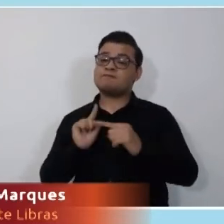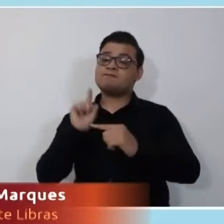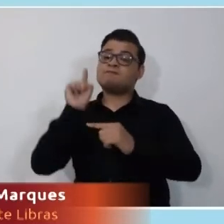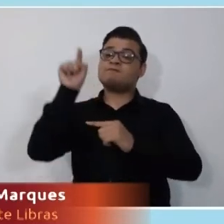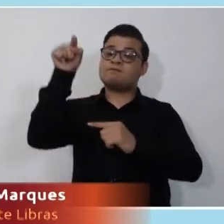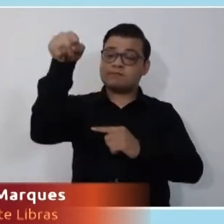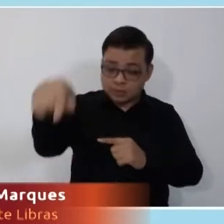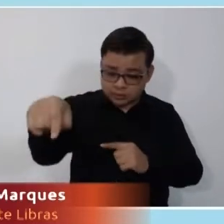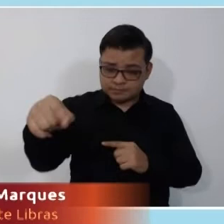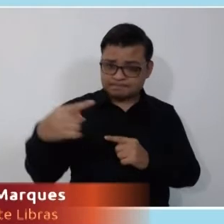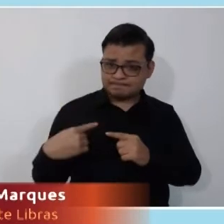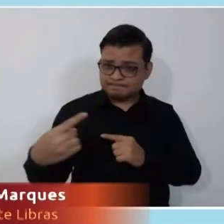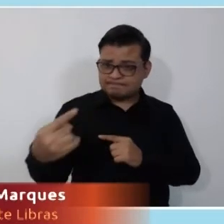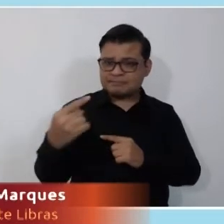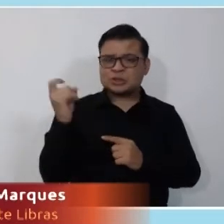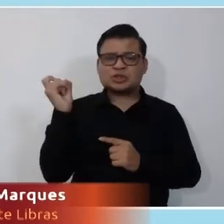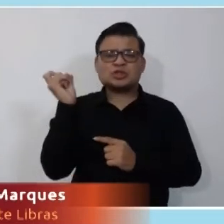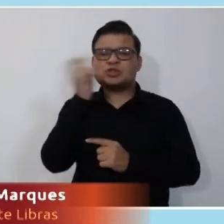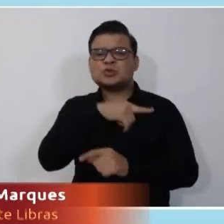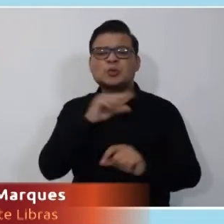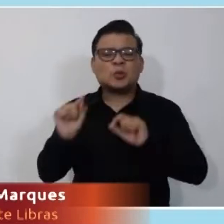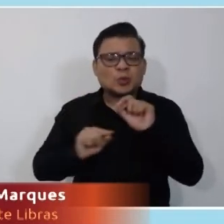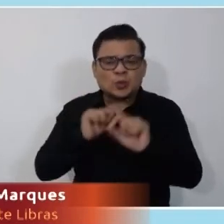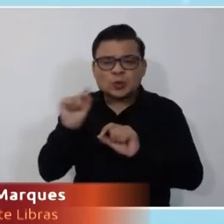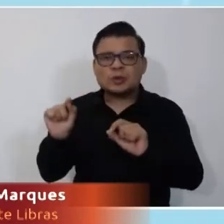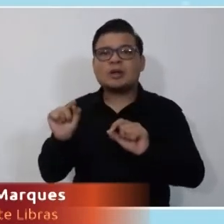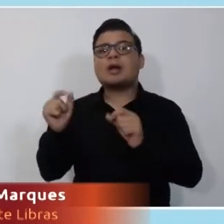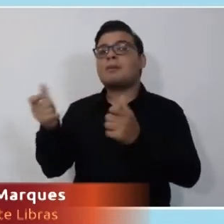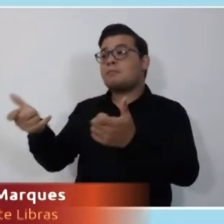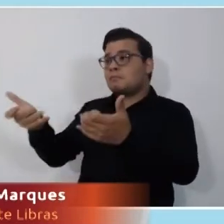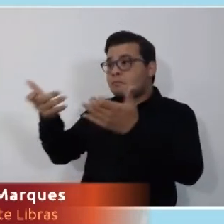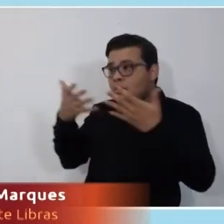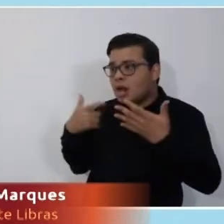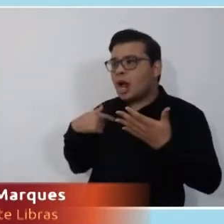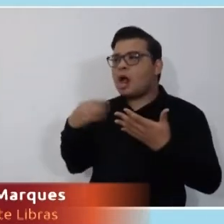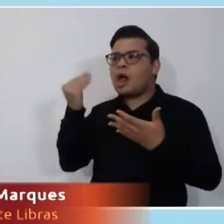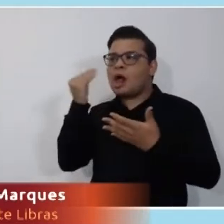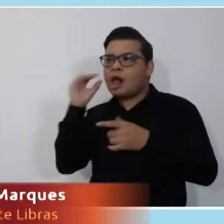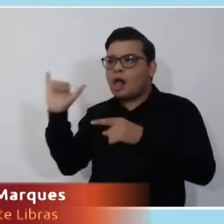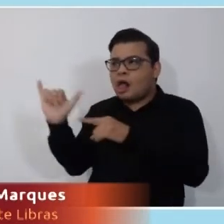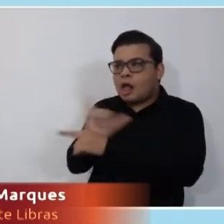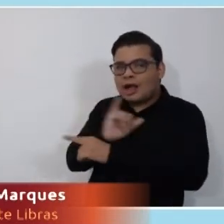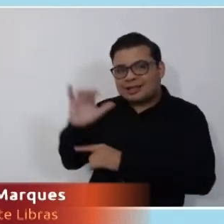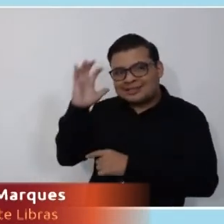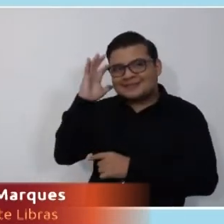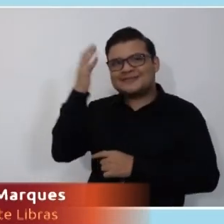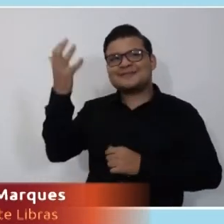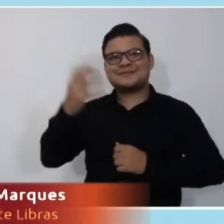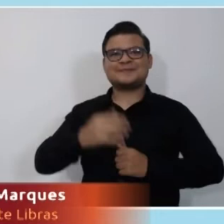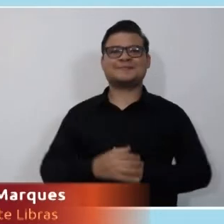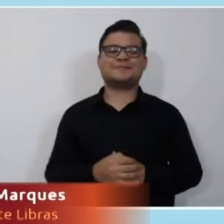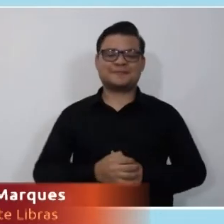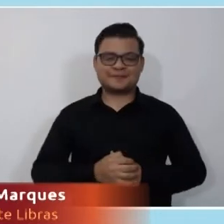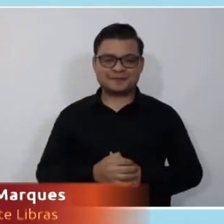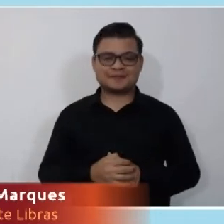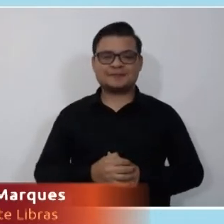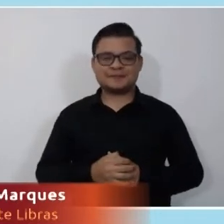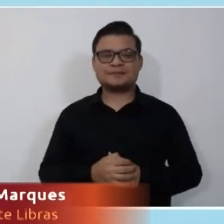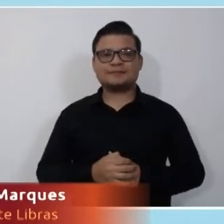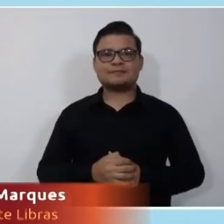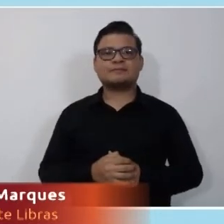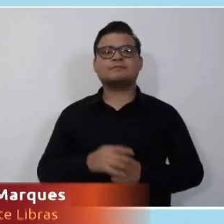oferecer a solução. Então, uma pesquisa de origem e destino, que a gente apelidou aí por onde você anda,